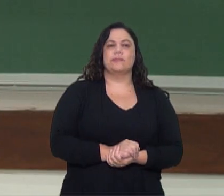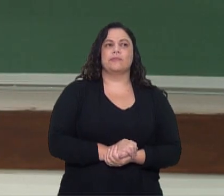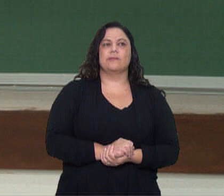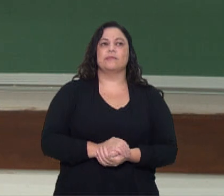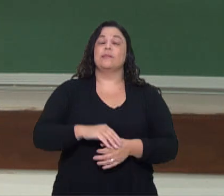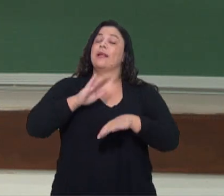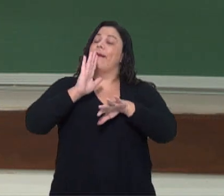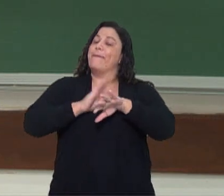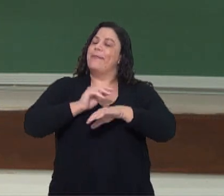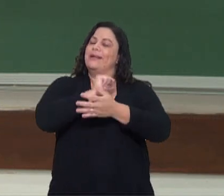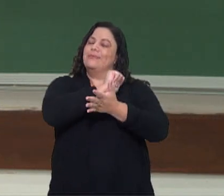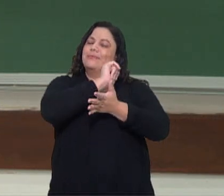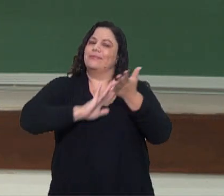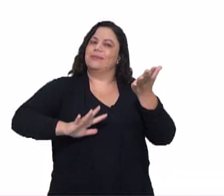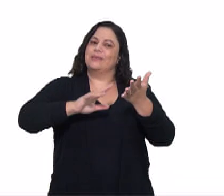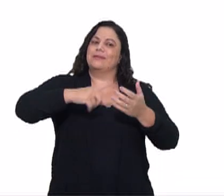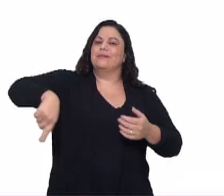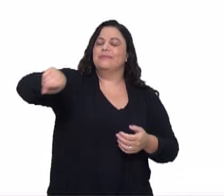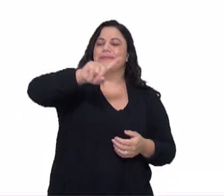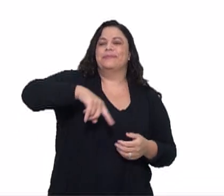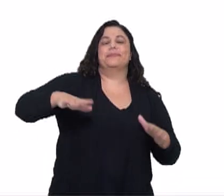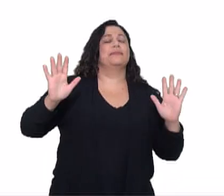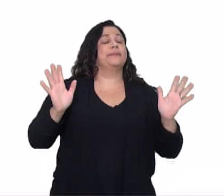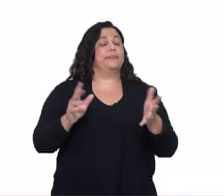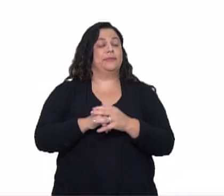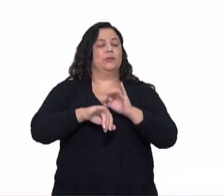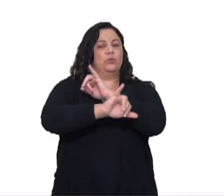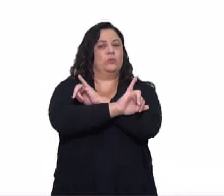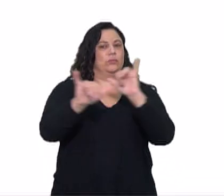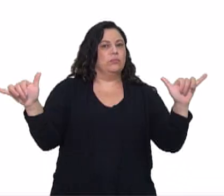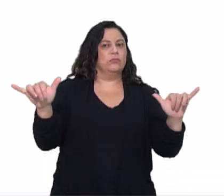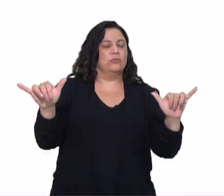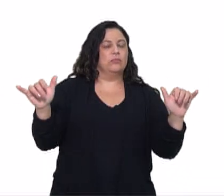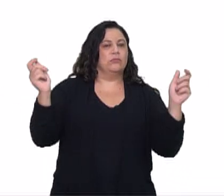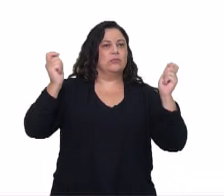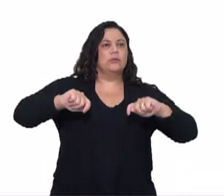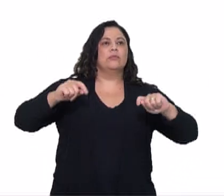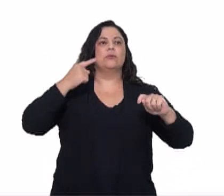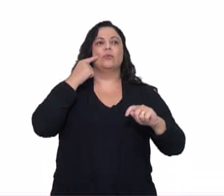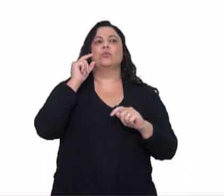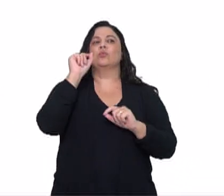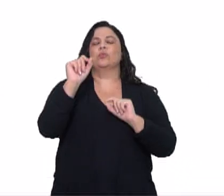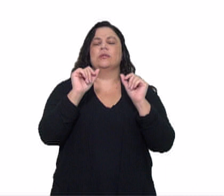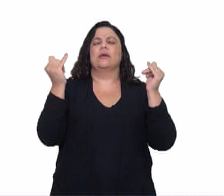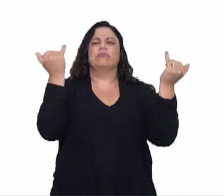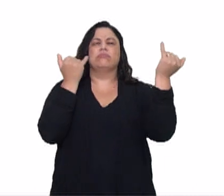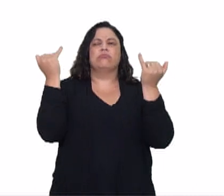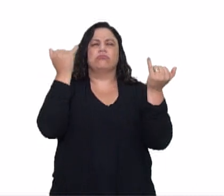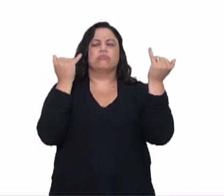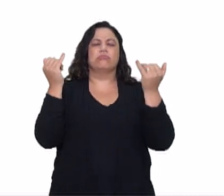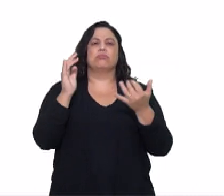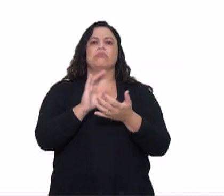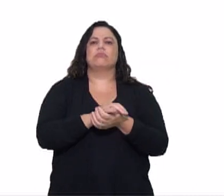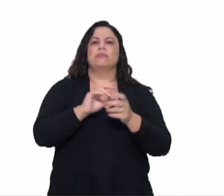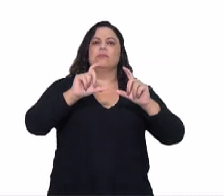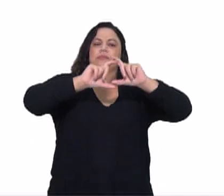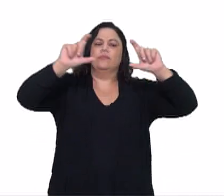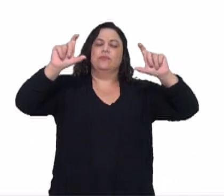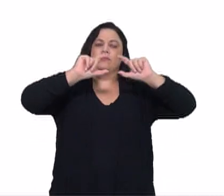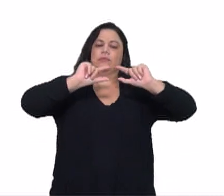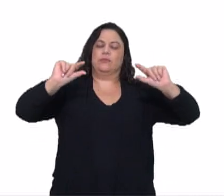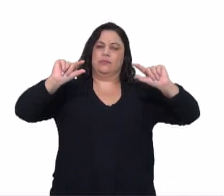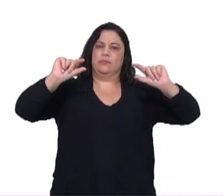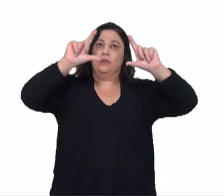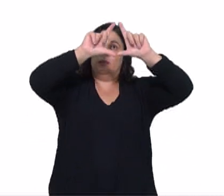Mais uma atividade para vocês. Ainda sobre a notícia, considere esta informação. O subtítulo de uma